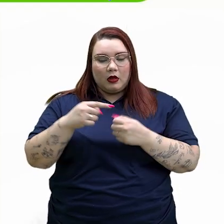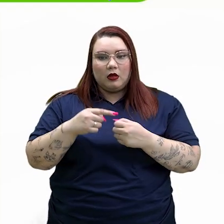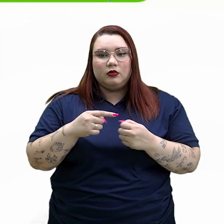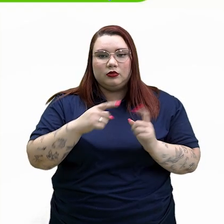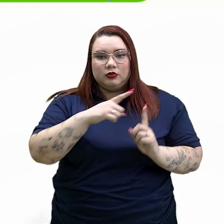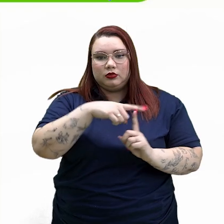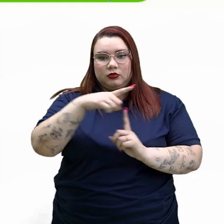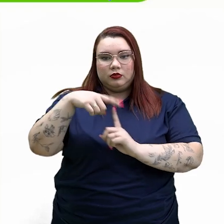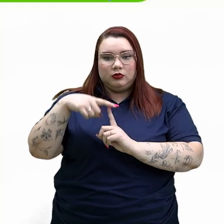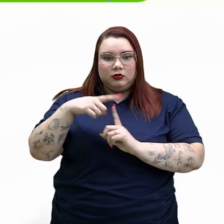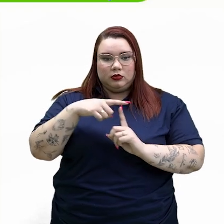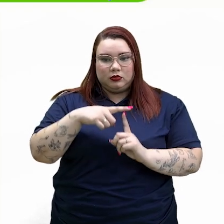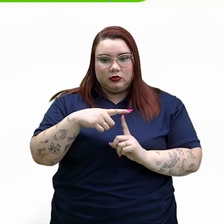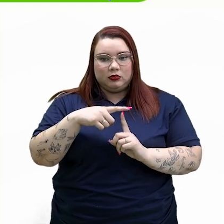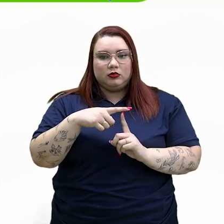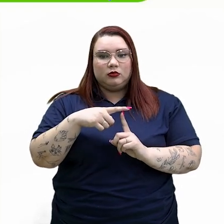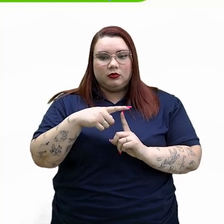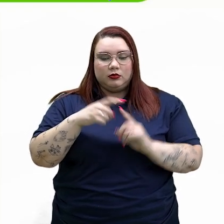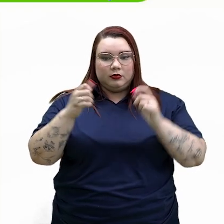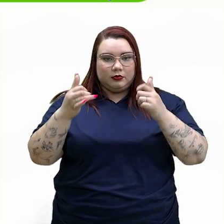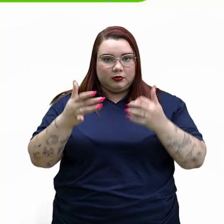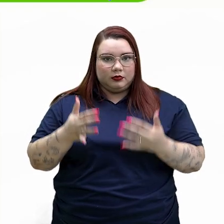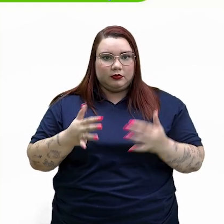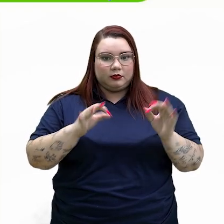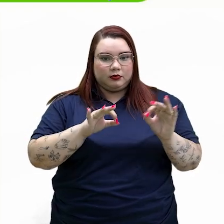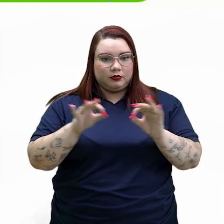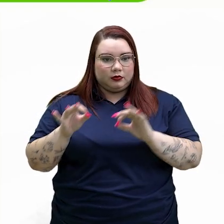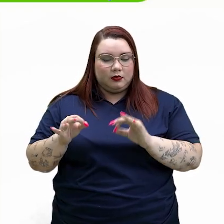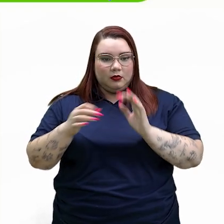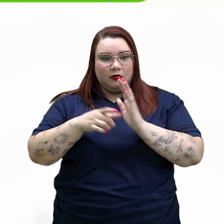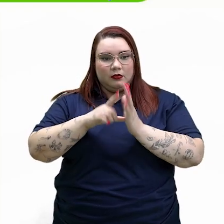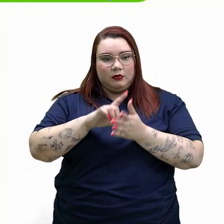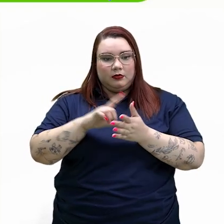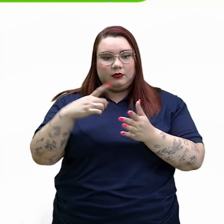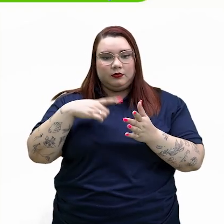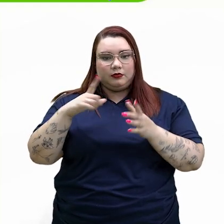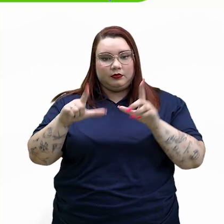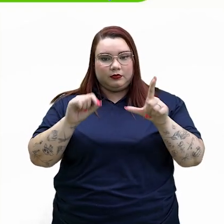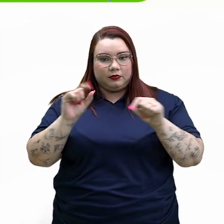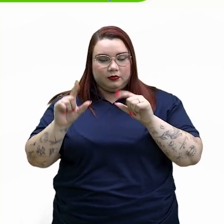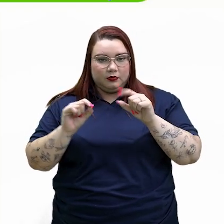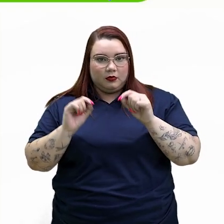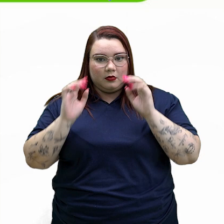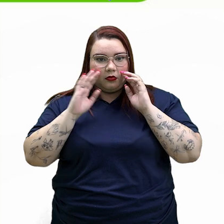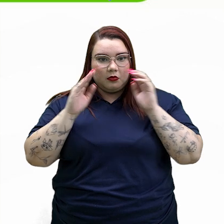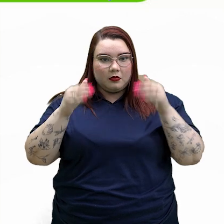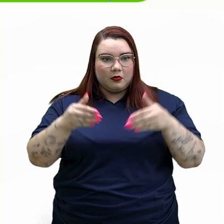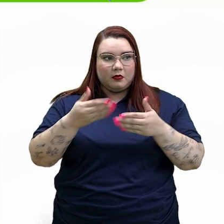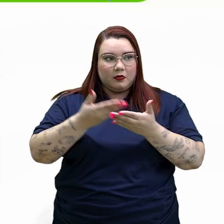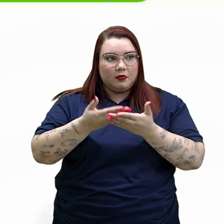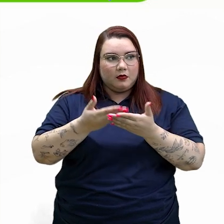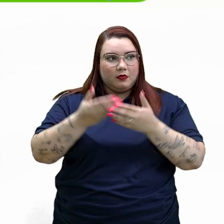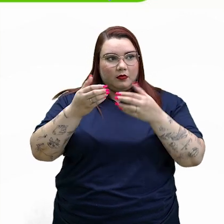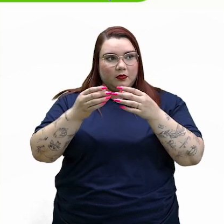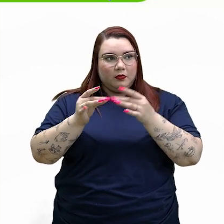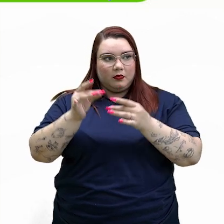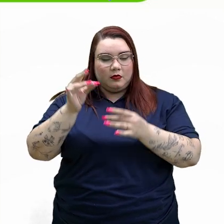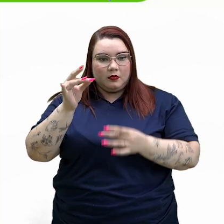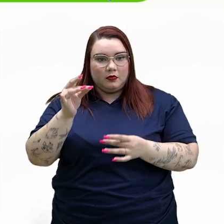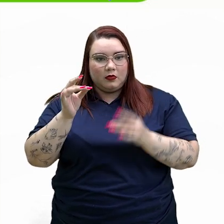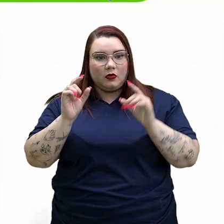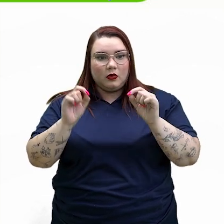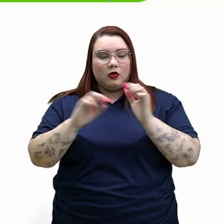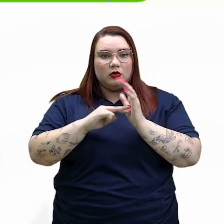temos as lentes esféricas, como eu falei para vocês. Escolhemos as lentes esféricas para definir para